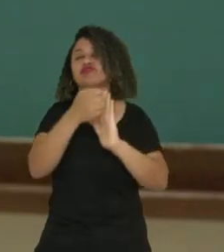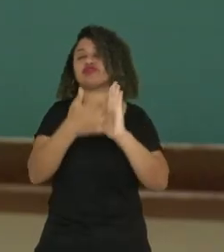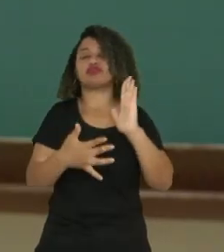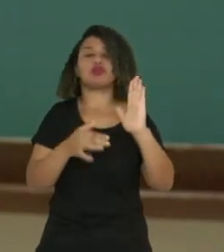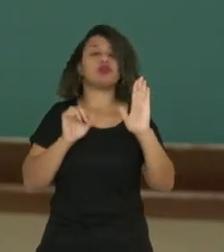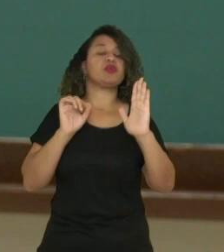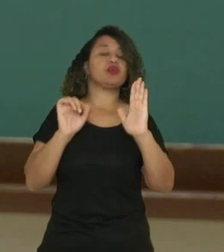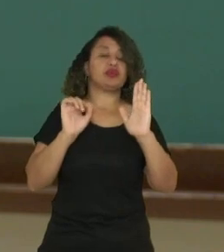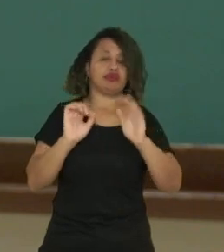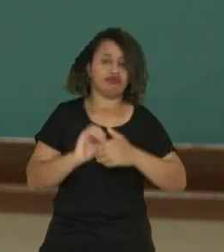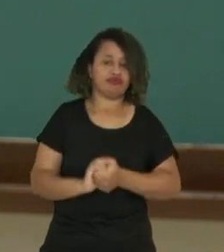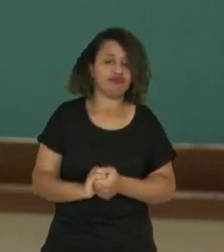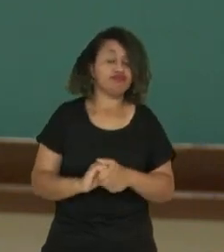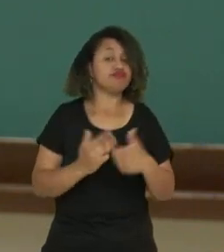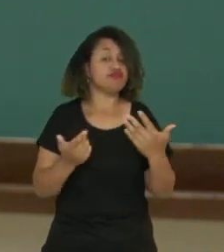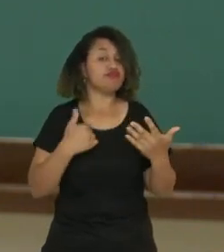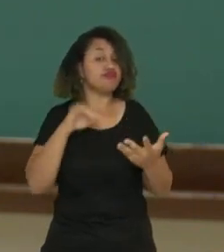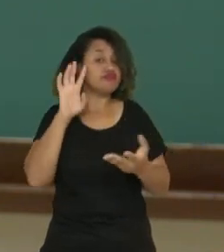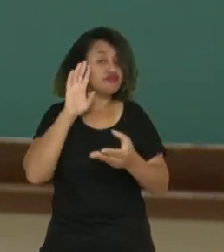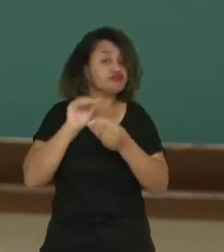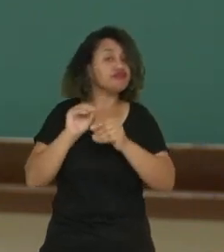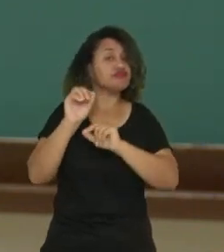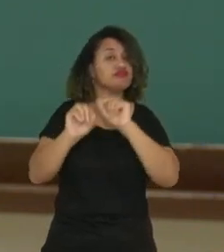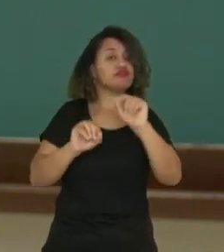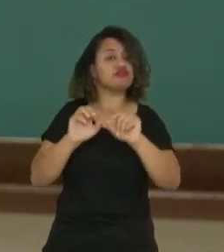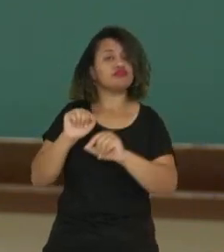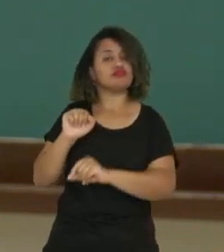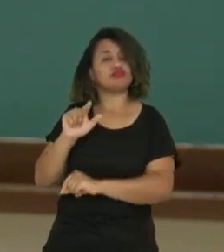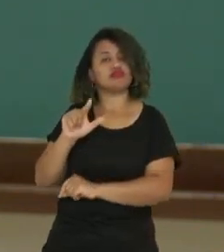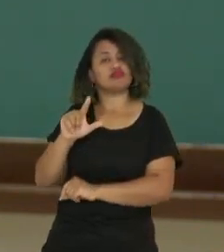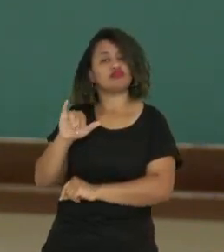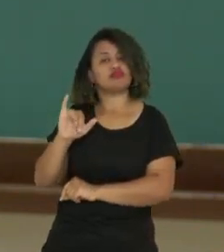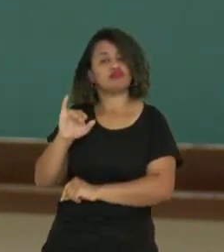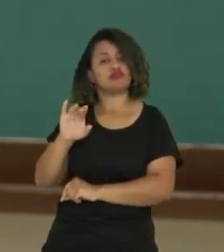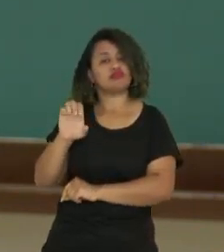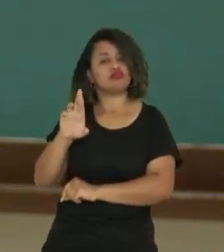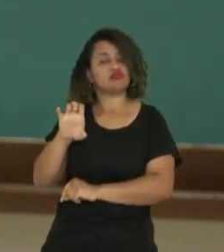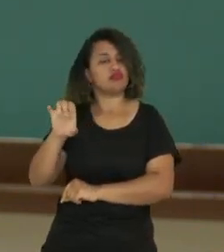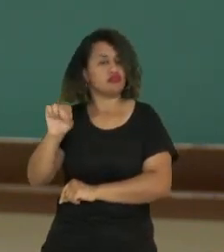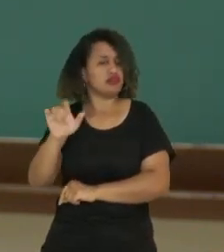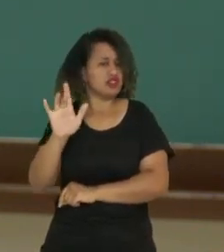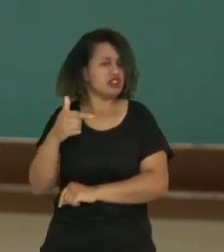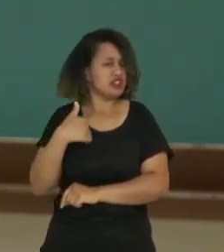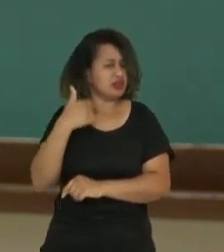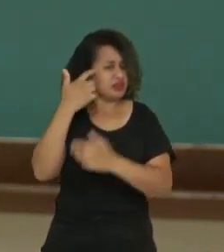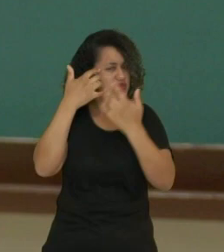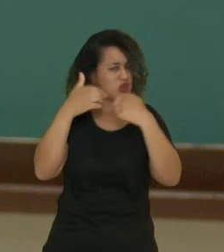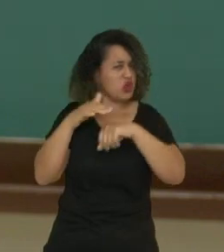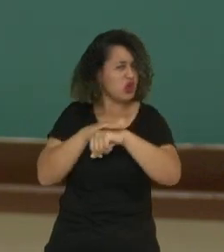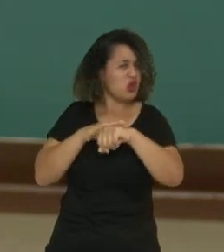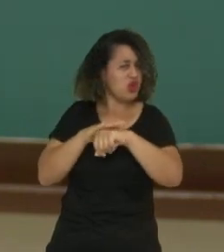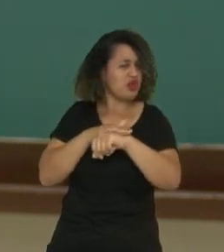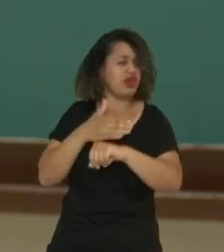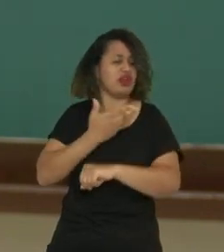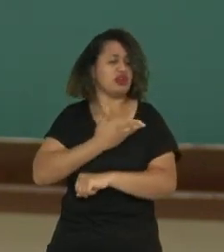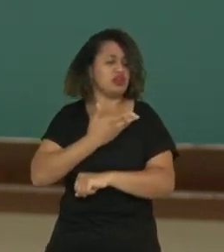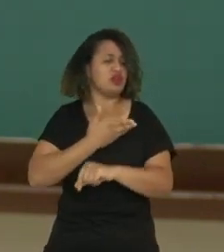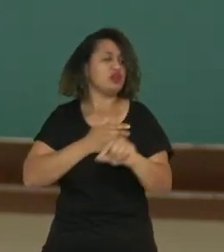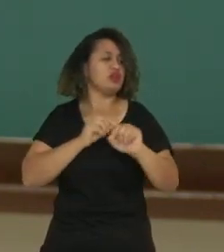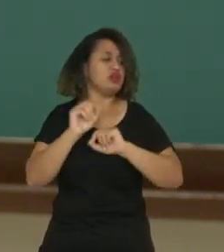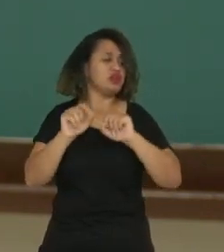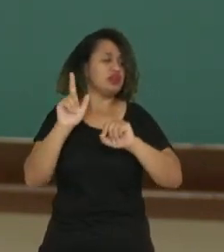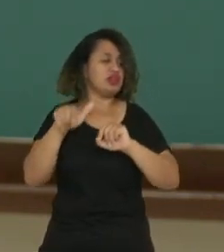você entende, então, por alicerce? Já pensou? Converse com o colega. O que você nota que é